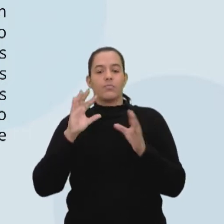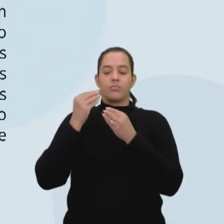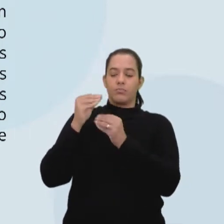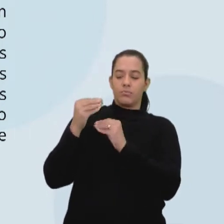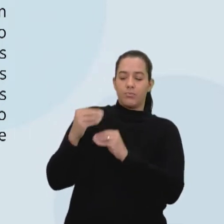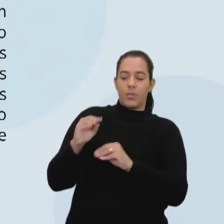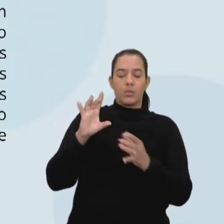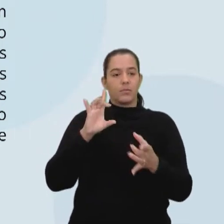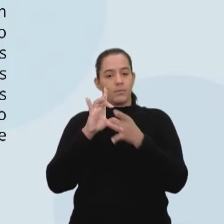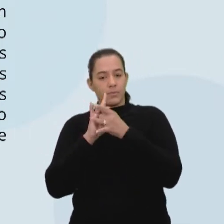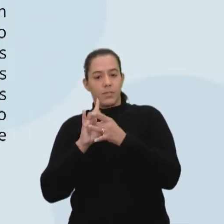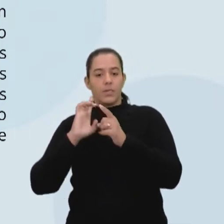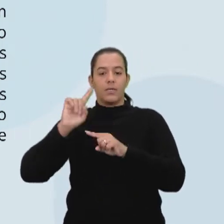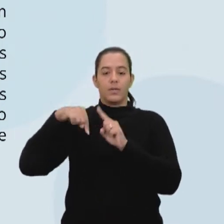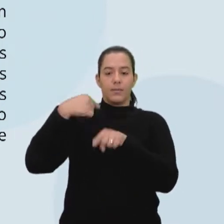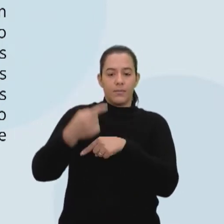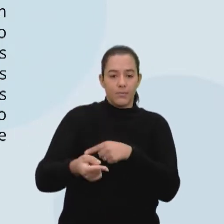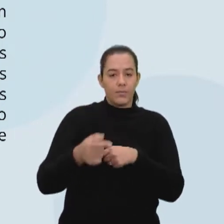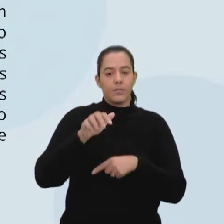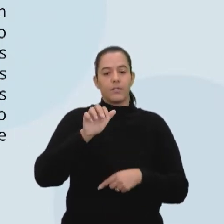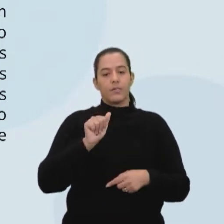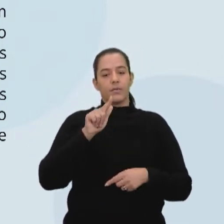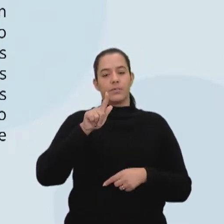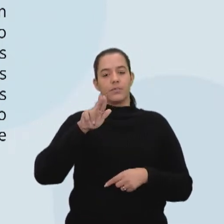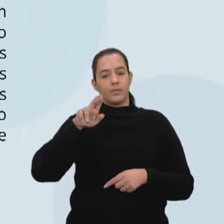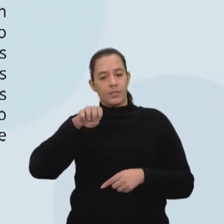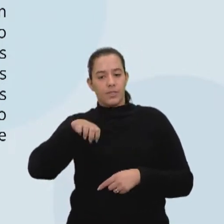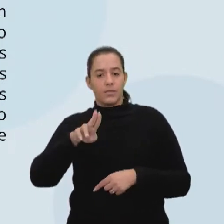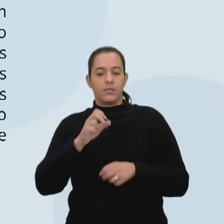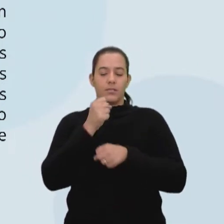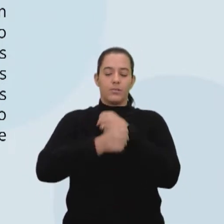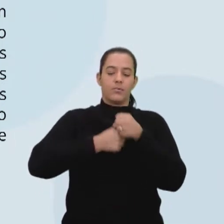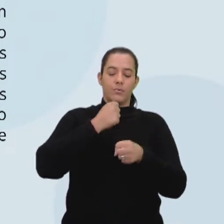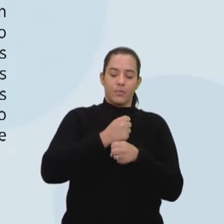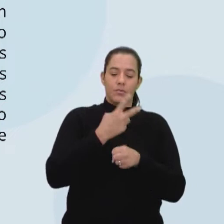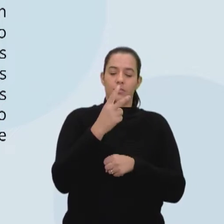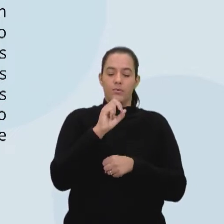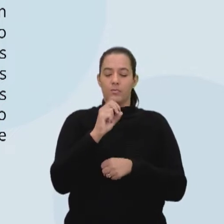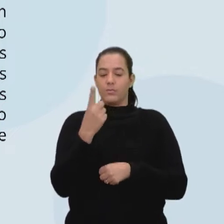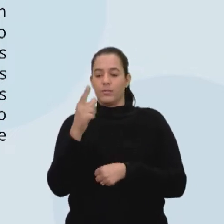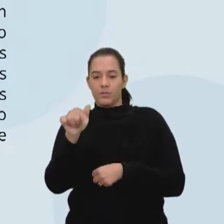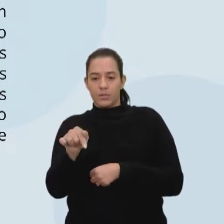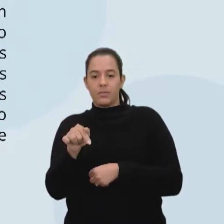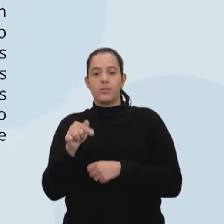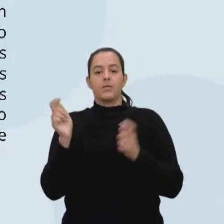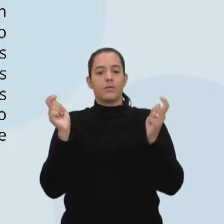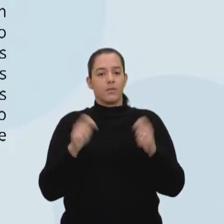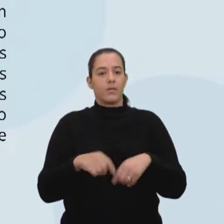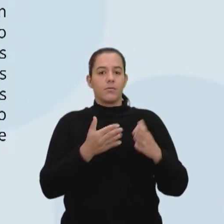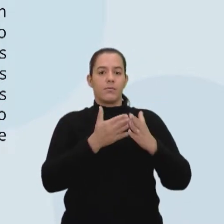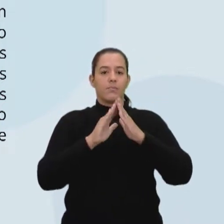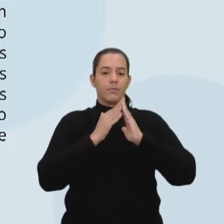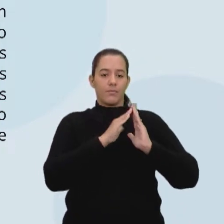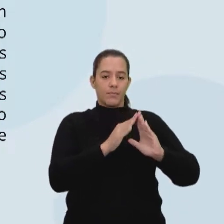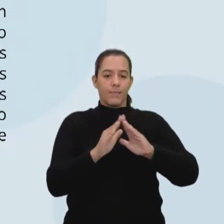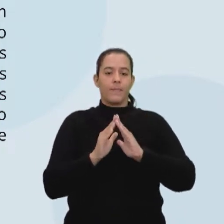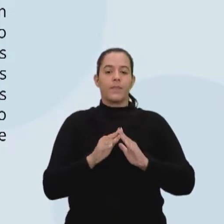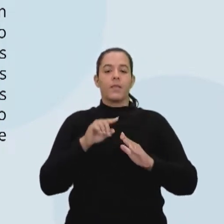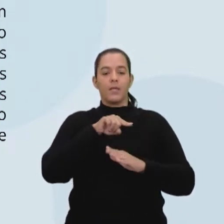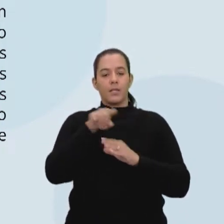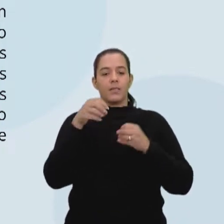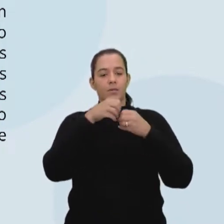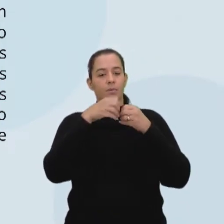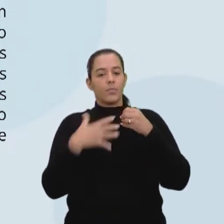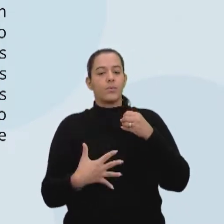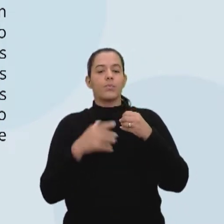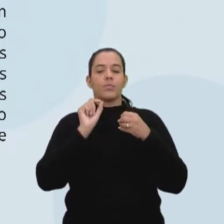Mural, depois Agência Mural, desde 2017, que se chama Agência Mural de Notícias da Periferia, deu ao conteúdo